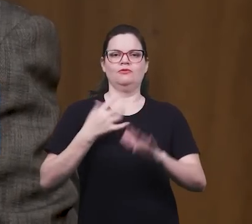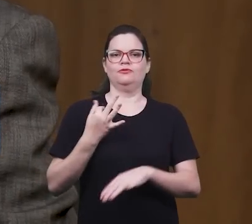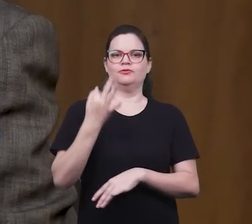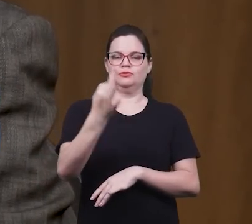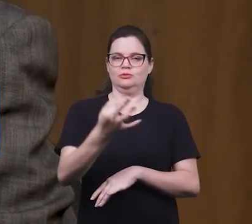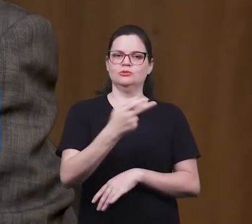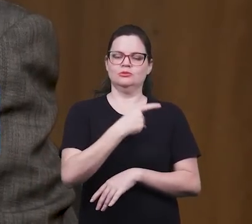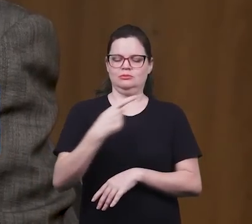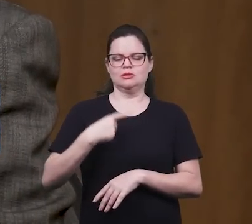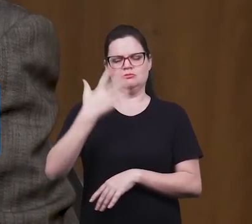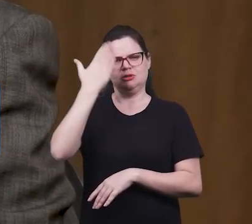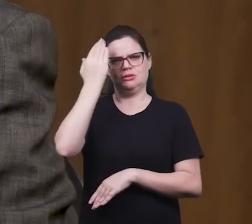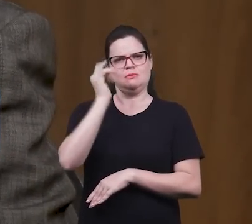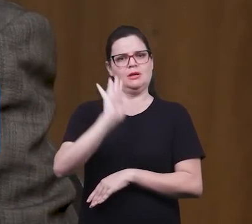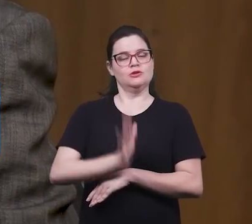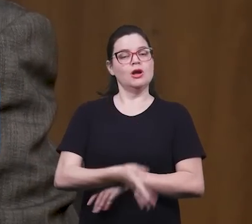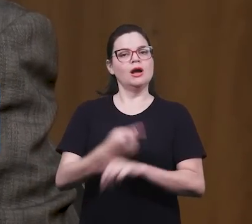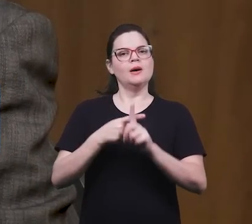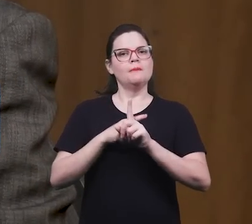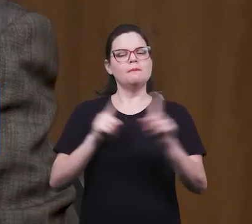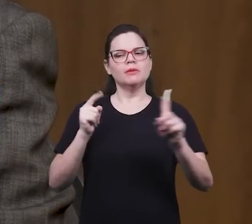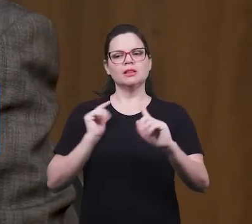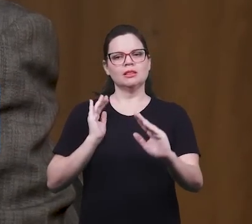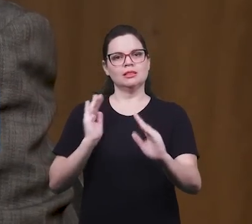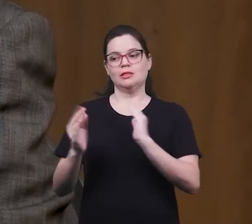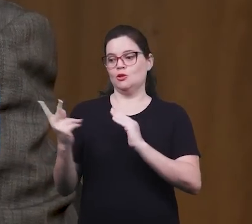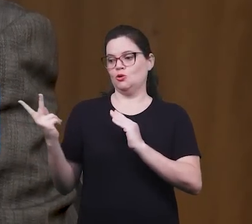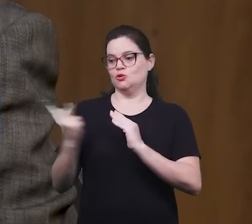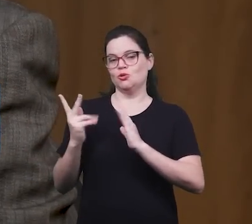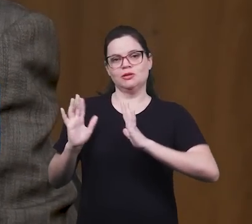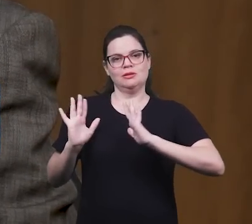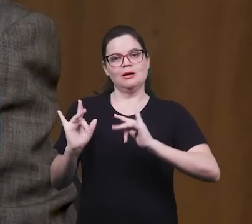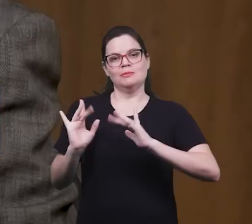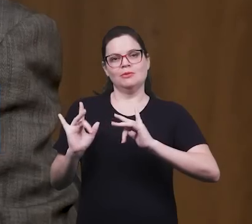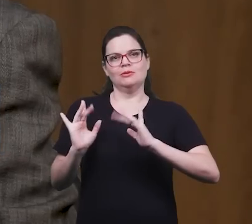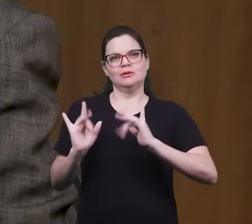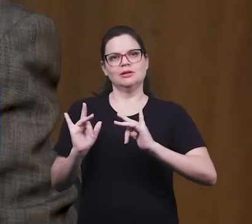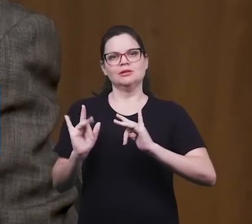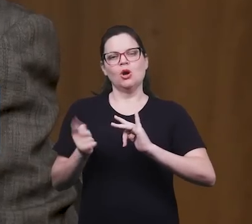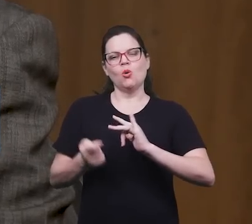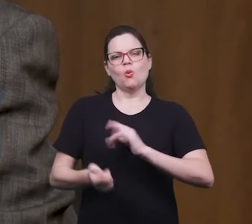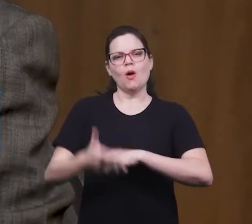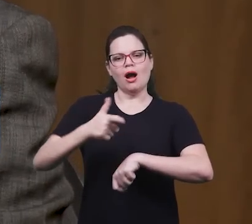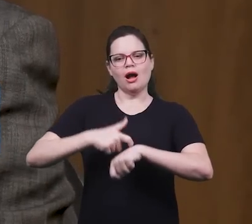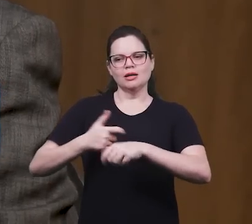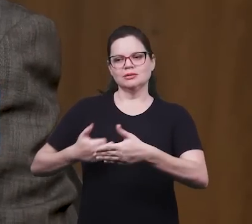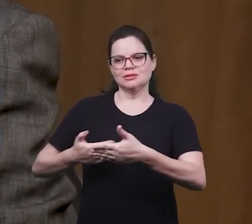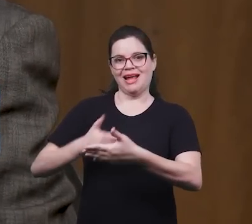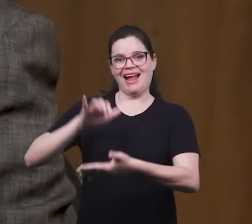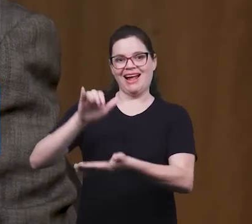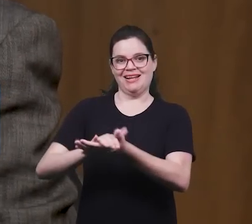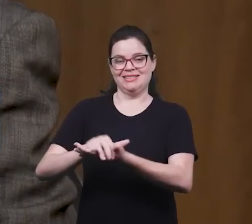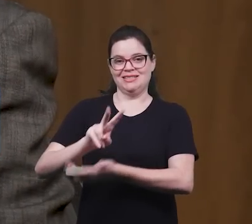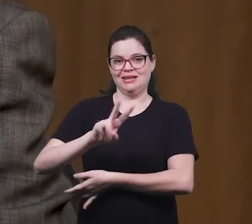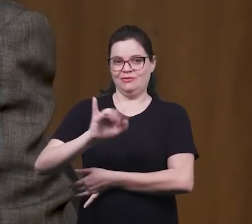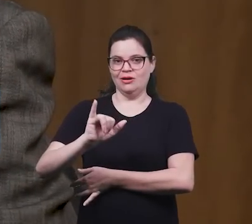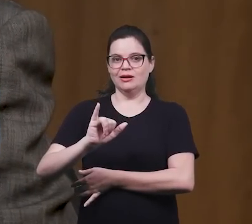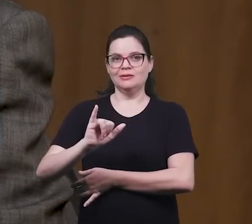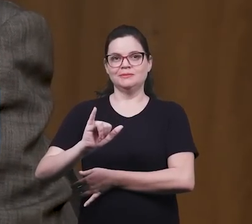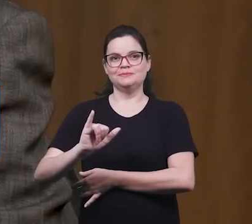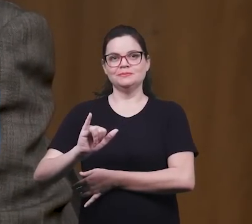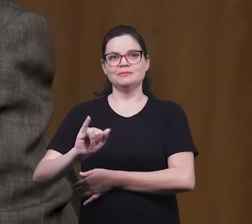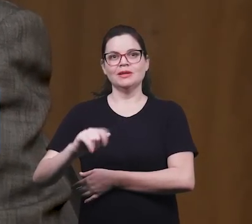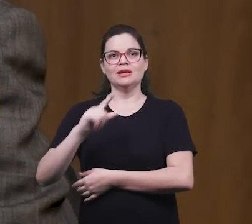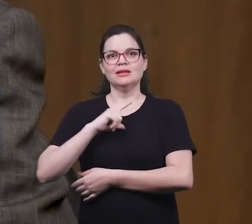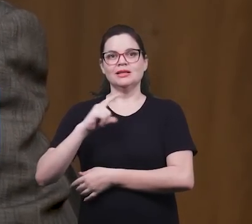um pastor. E nesse período, então, nós até próximo do nosso casamento, aliás, chegamos ainda ao culto